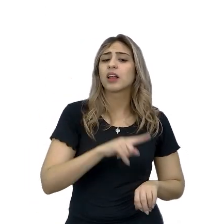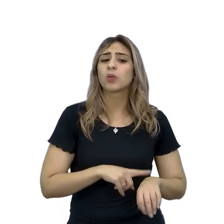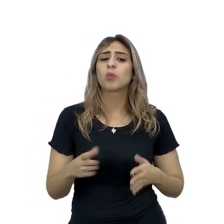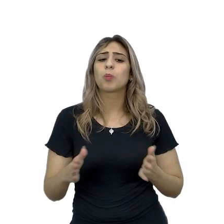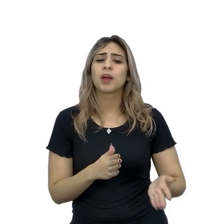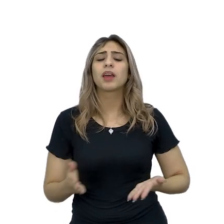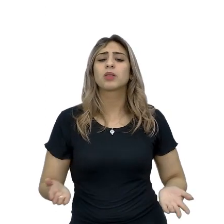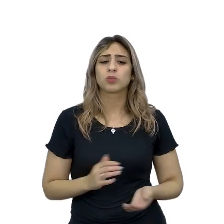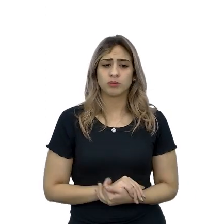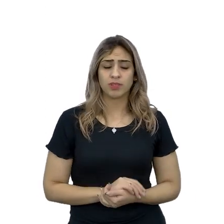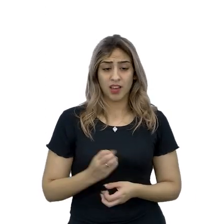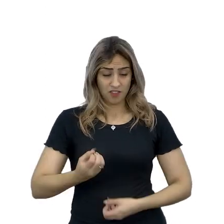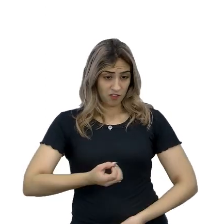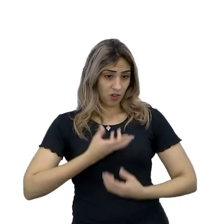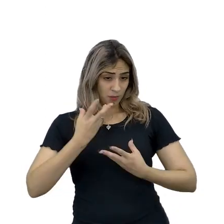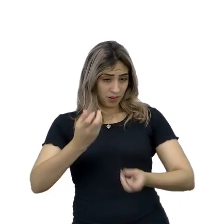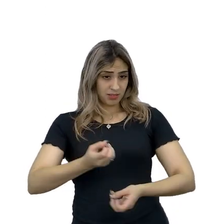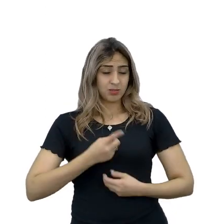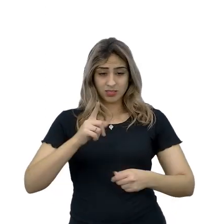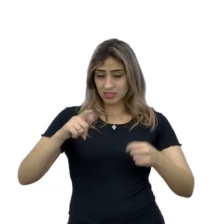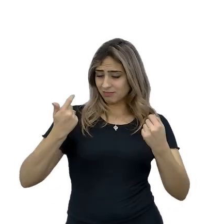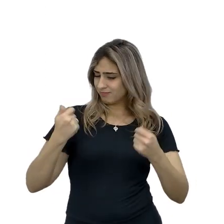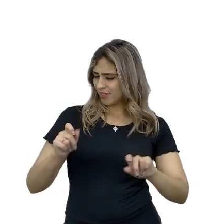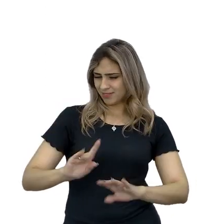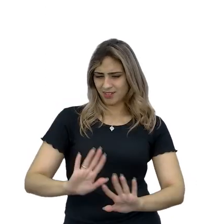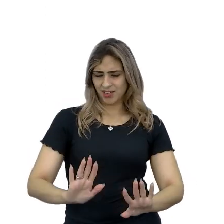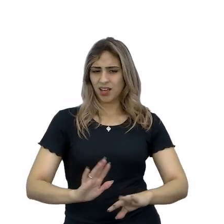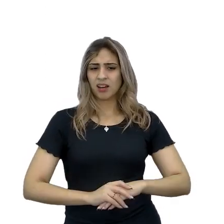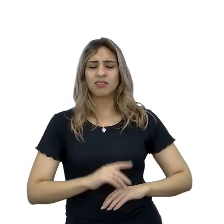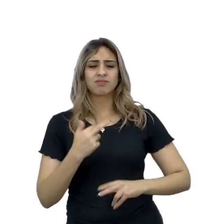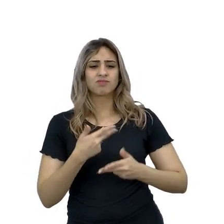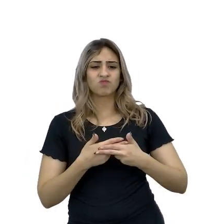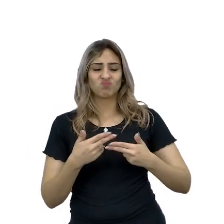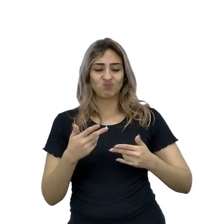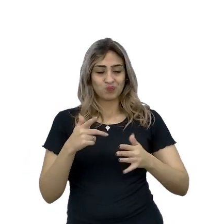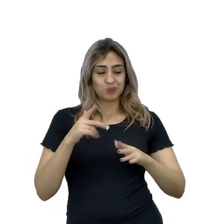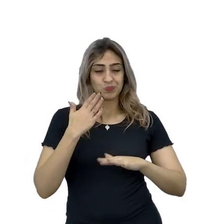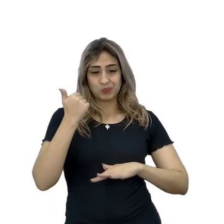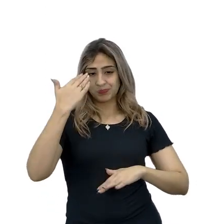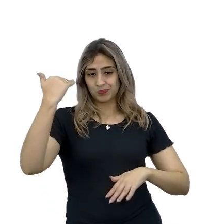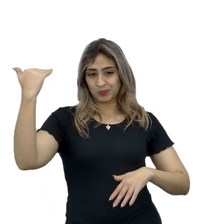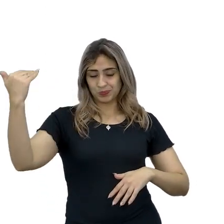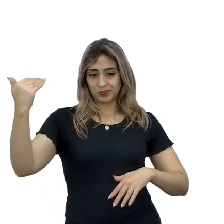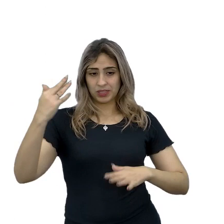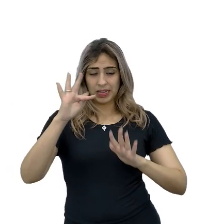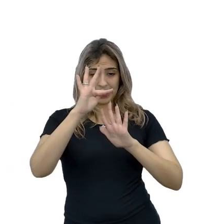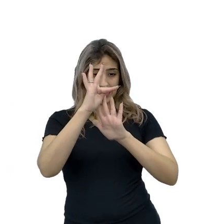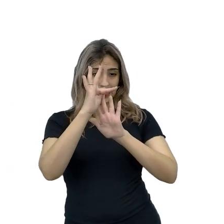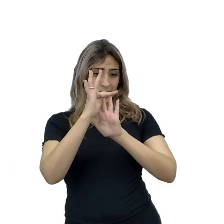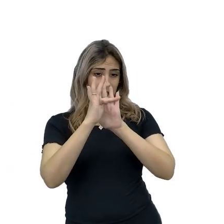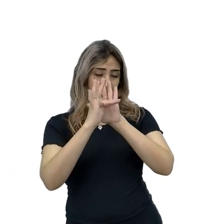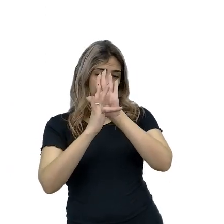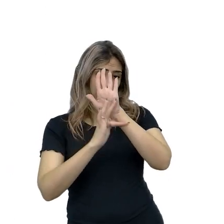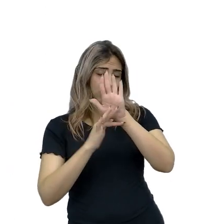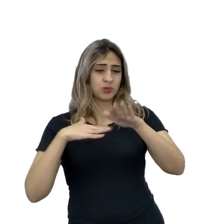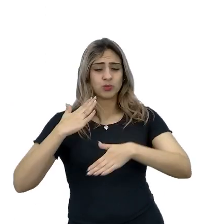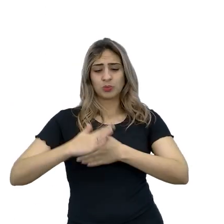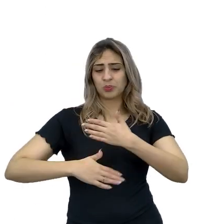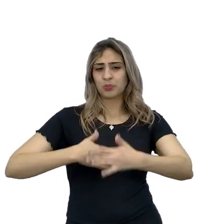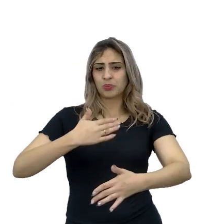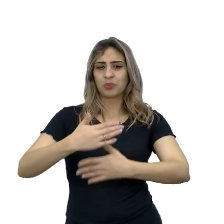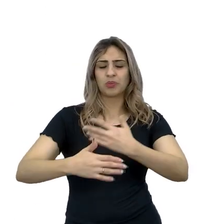momento, né, gente? Informações desnecessárias. A gente sabe que aqueles famosos textão, às vezes